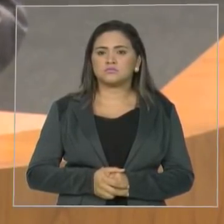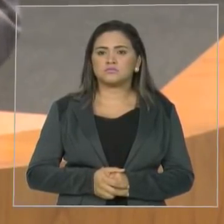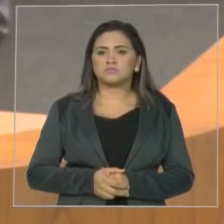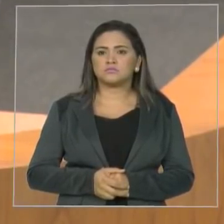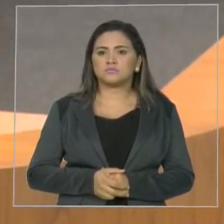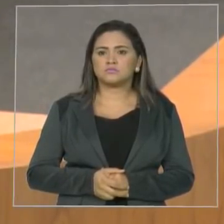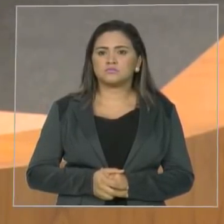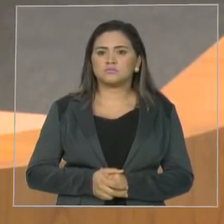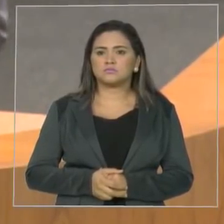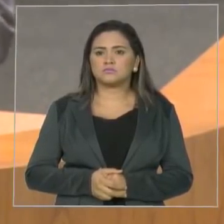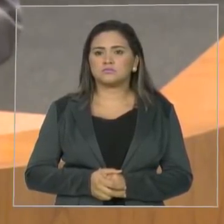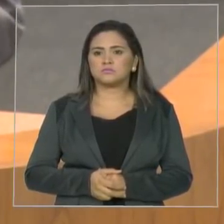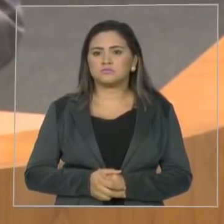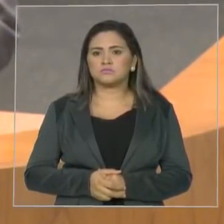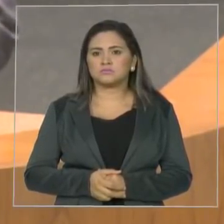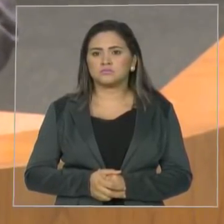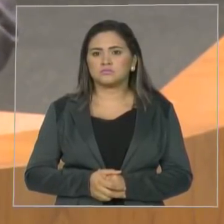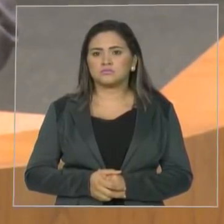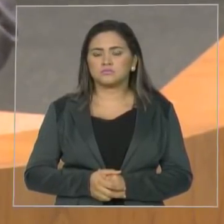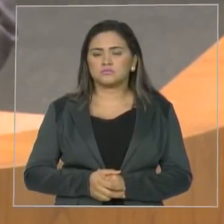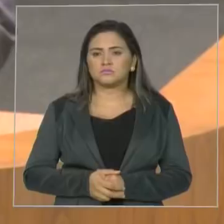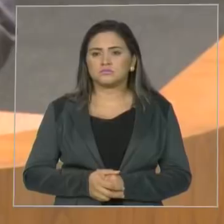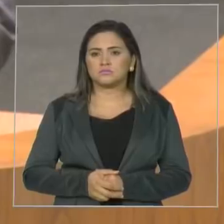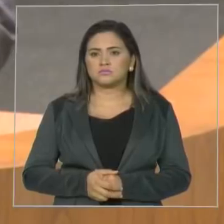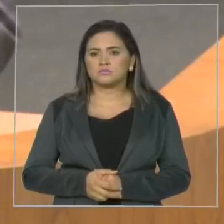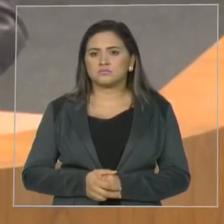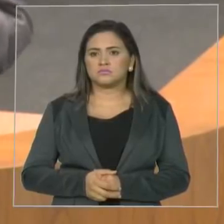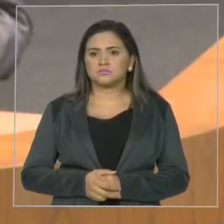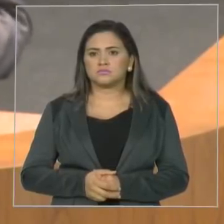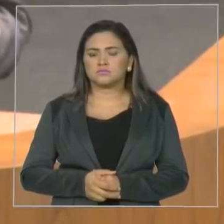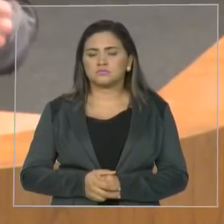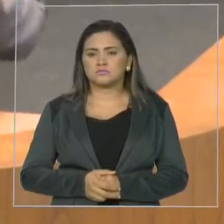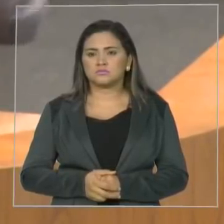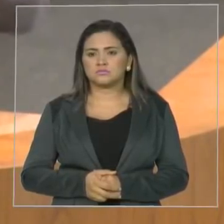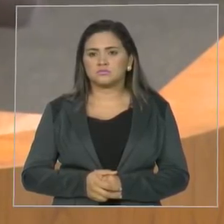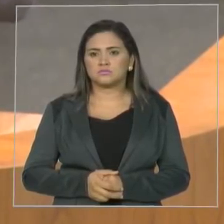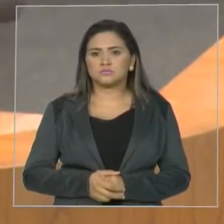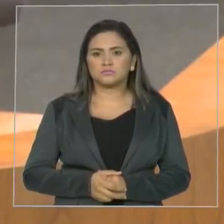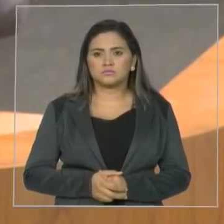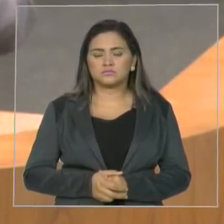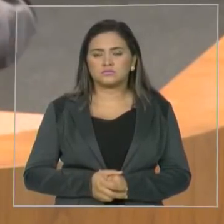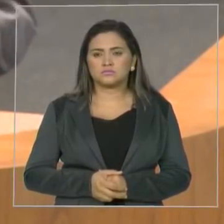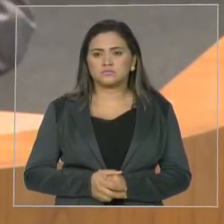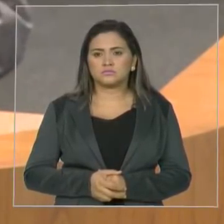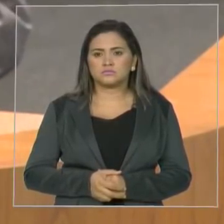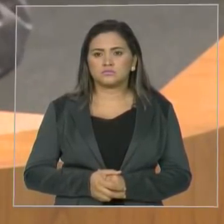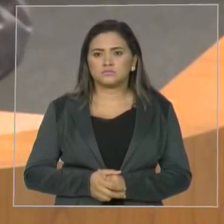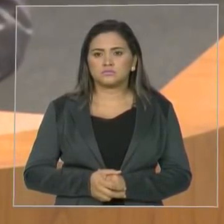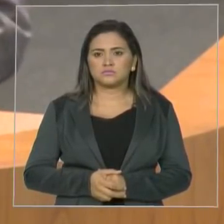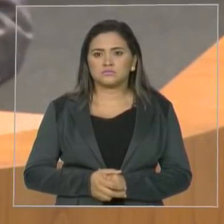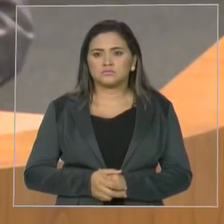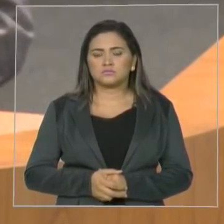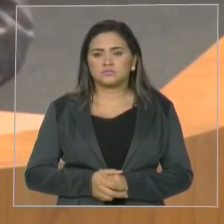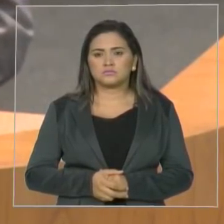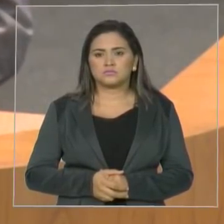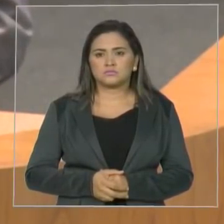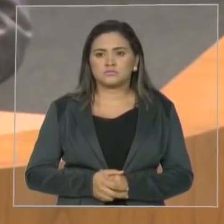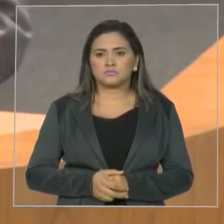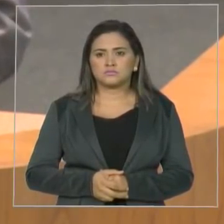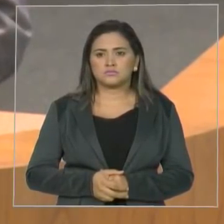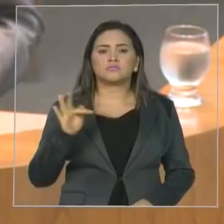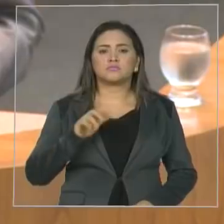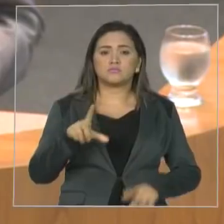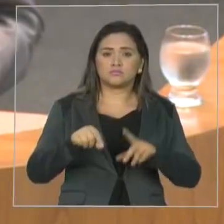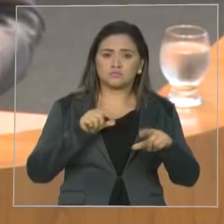fato eminentemente técnico. Então, de maneira nenhuma, nós queremos sair